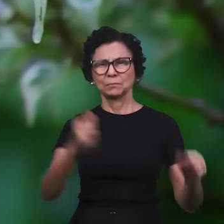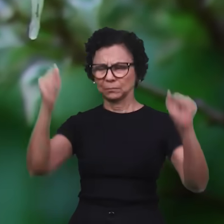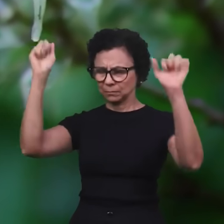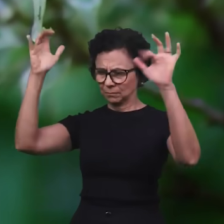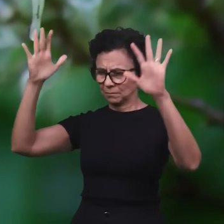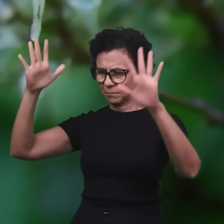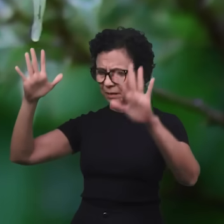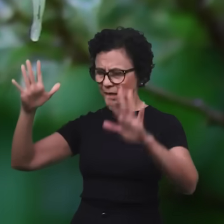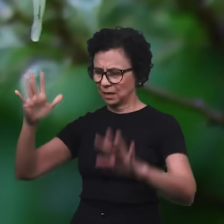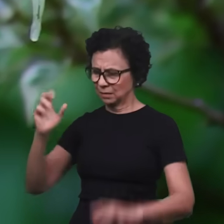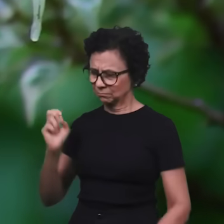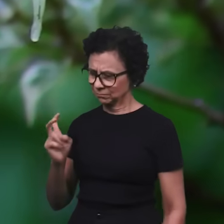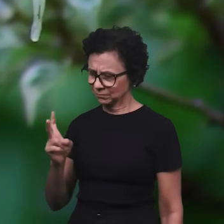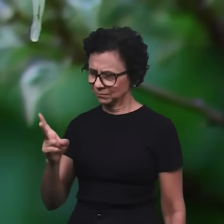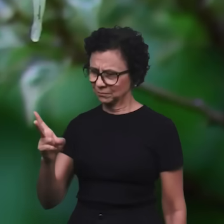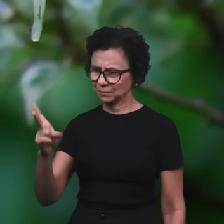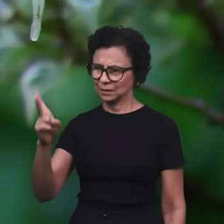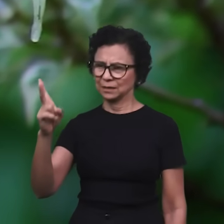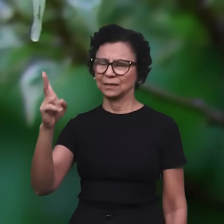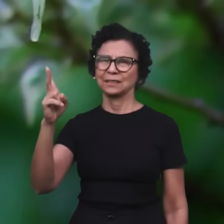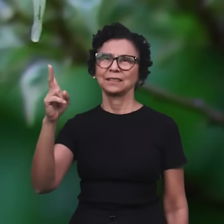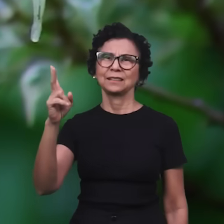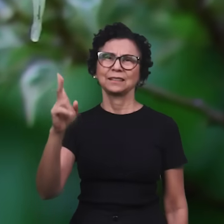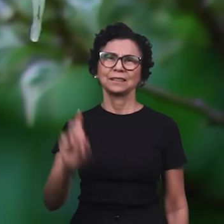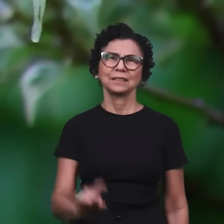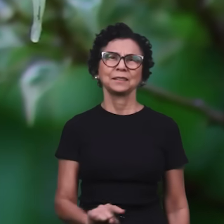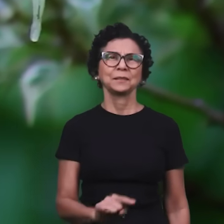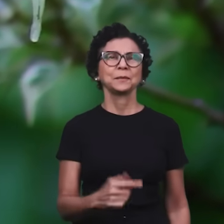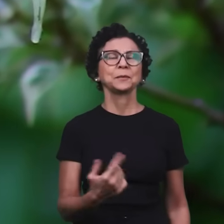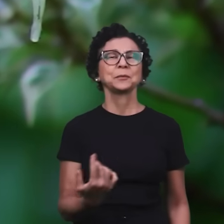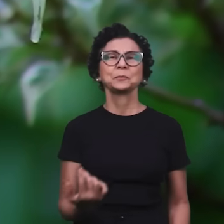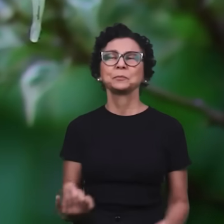ordena a bênção para sempre,